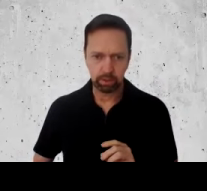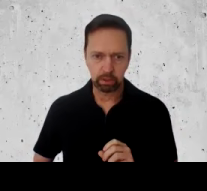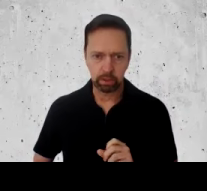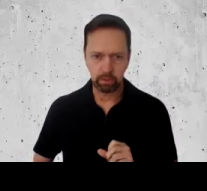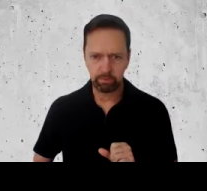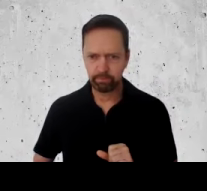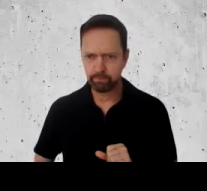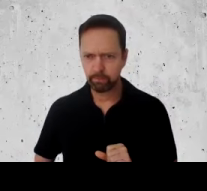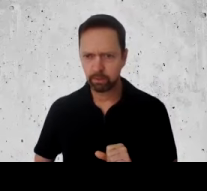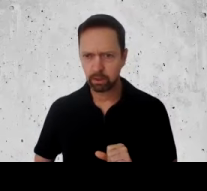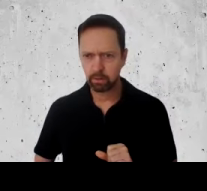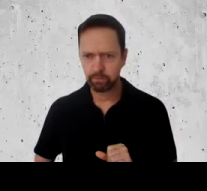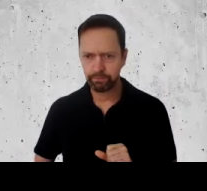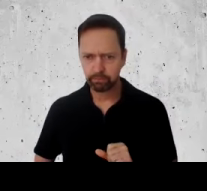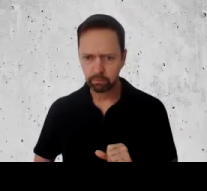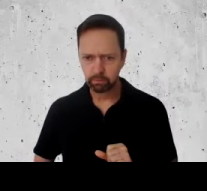Então, deixa eu compartilhar aqui.